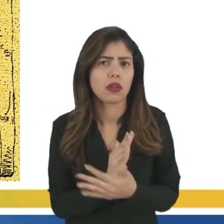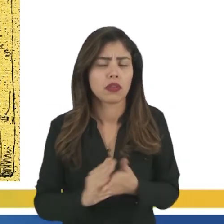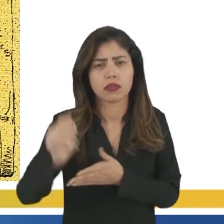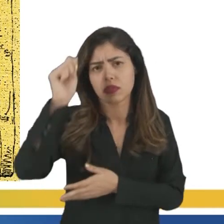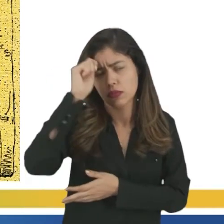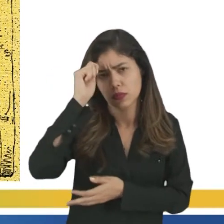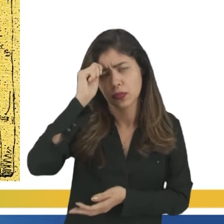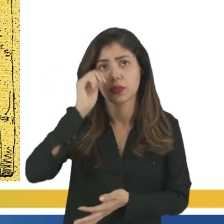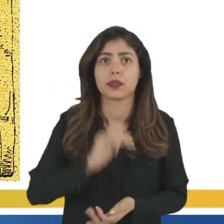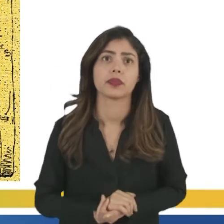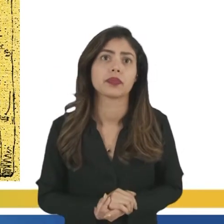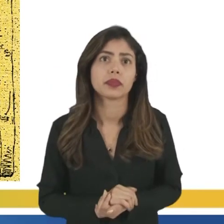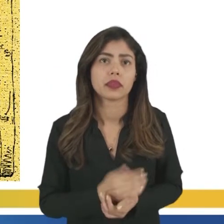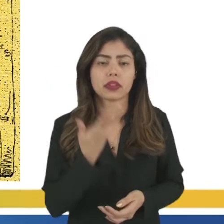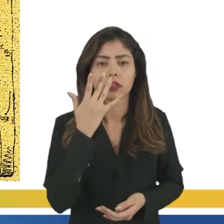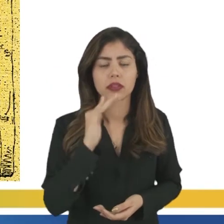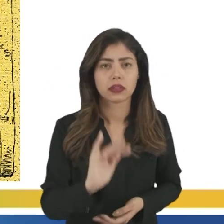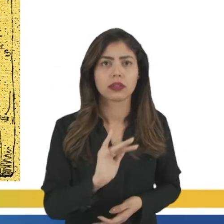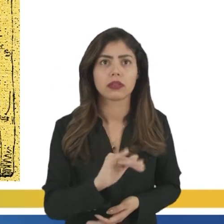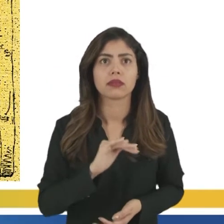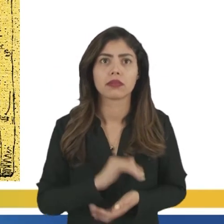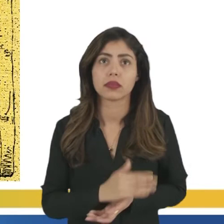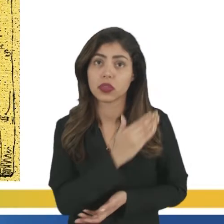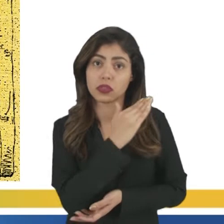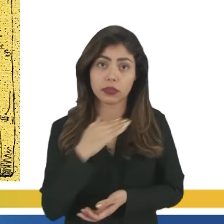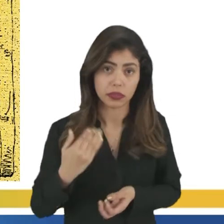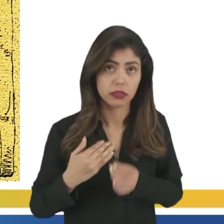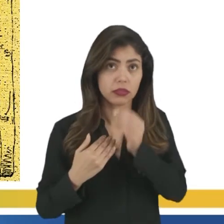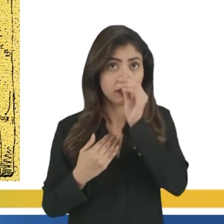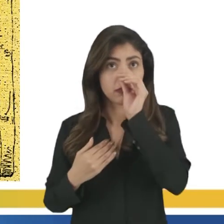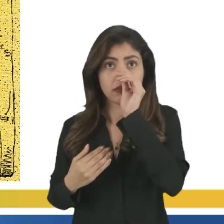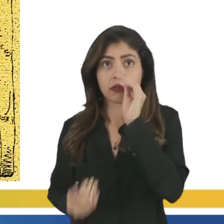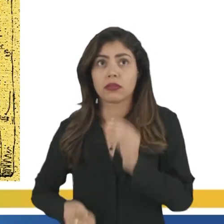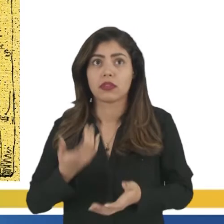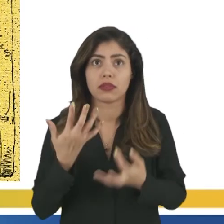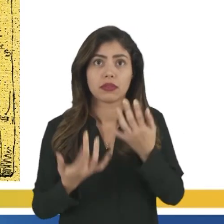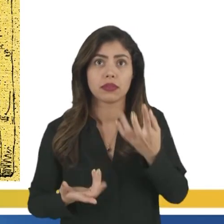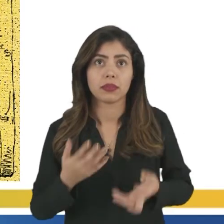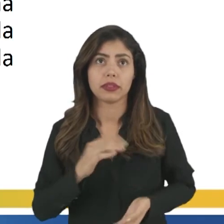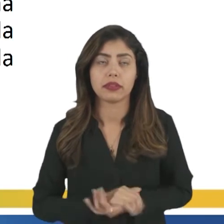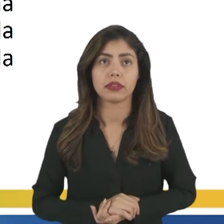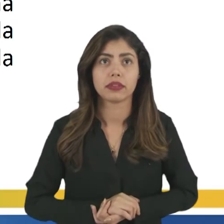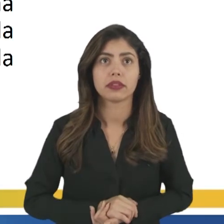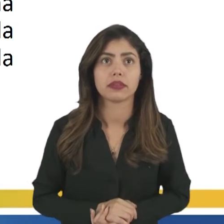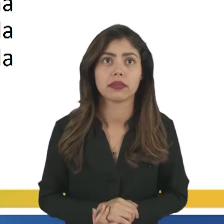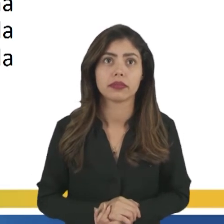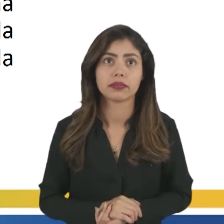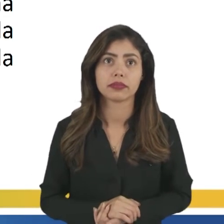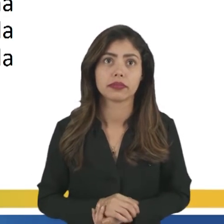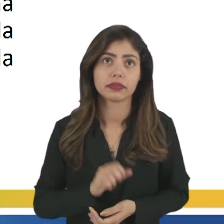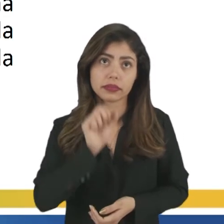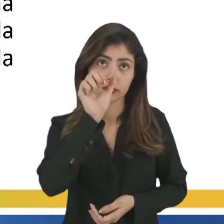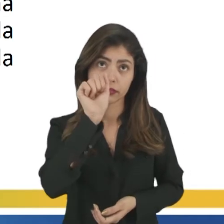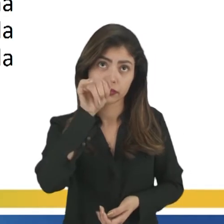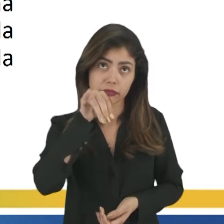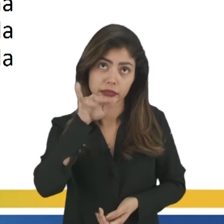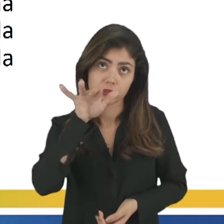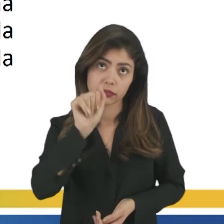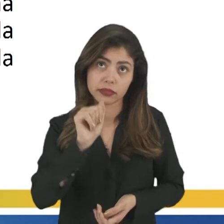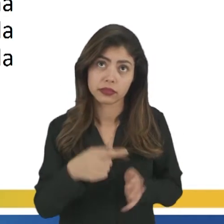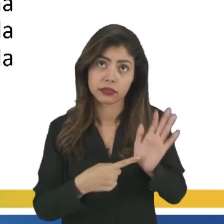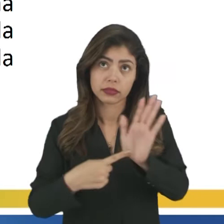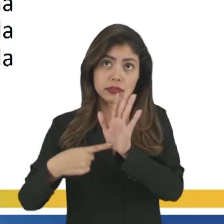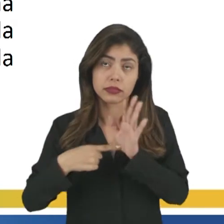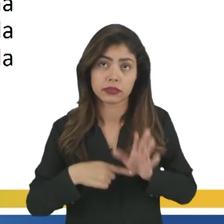autores que várias crianças eram sacrificadas, né, no fogo em homenagem a esse deus, tá, pessoal? Ayan, representado por